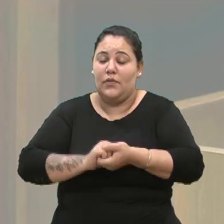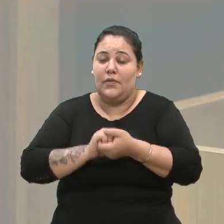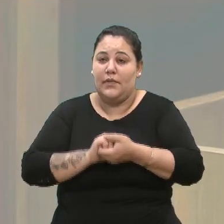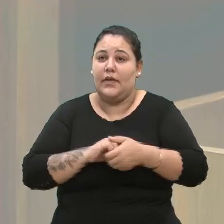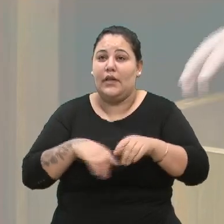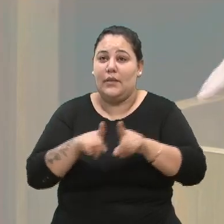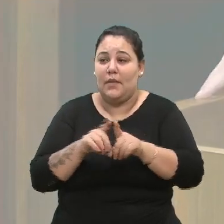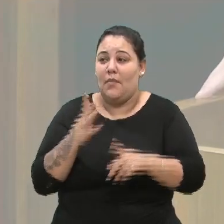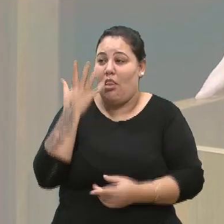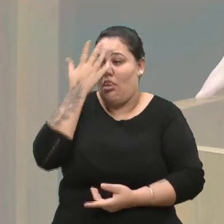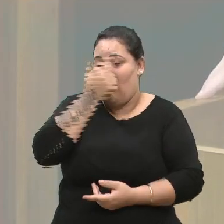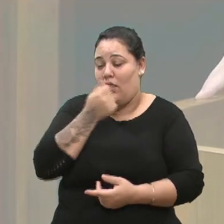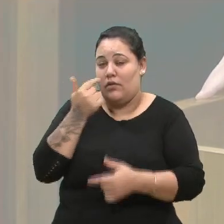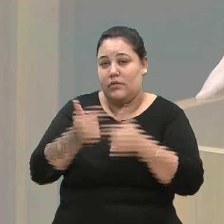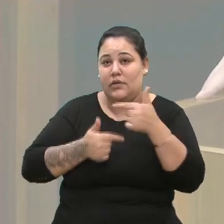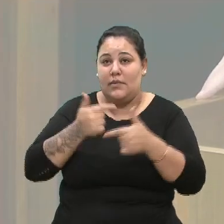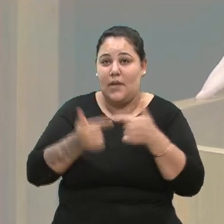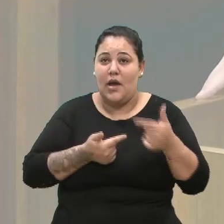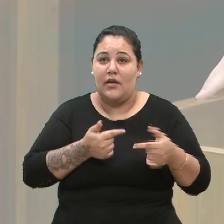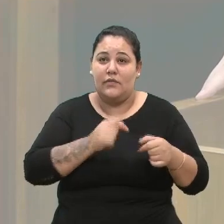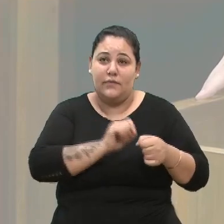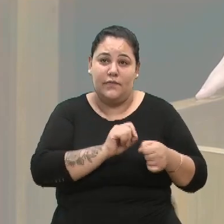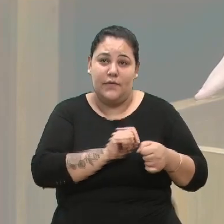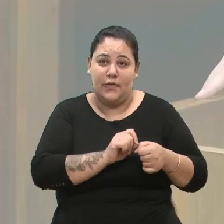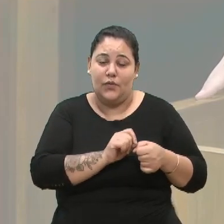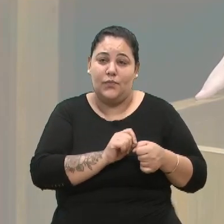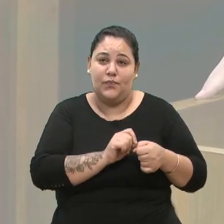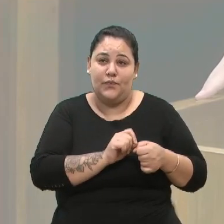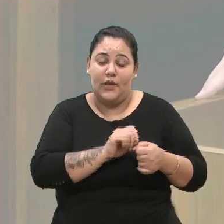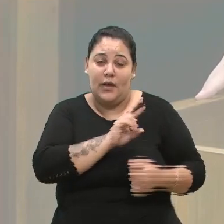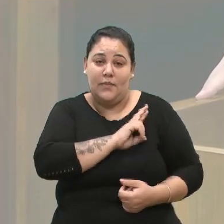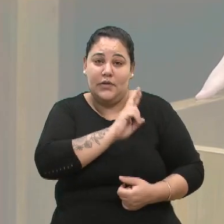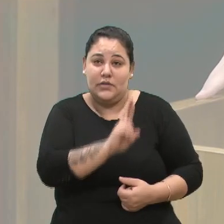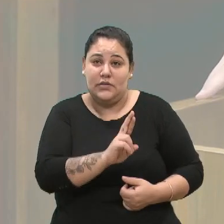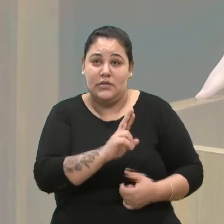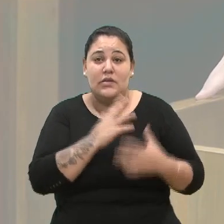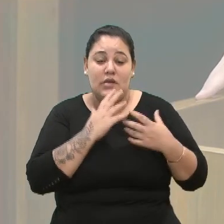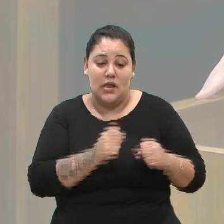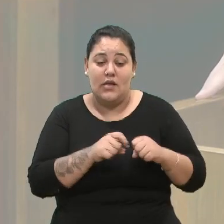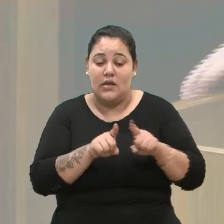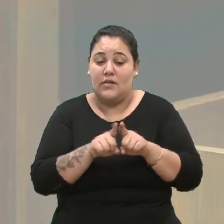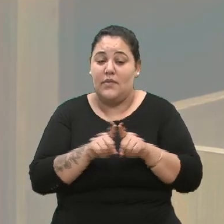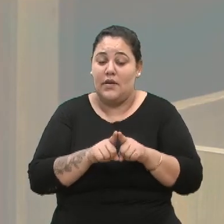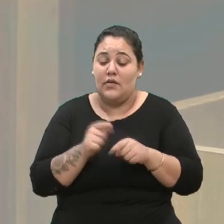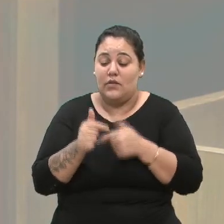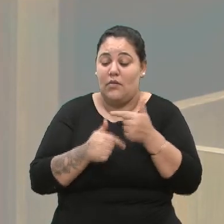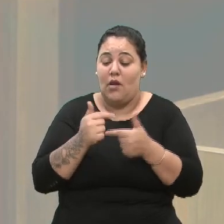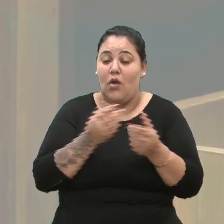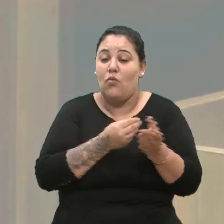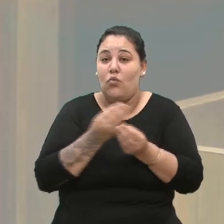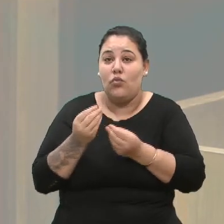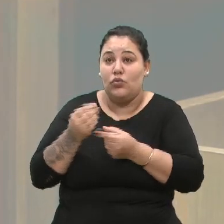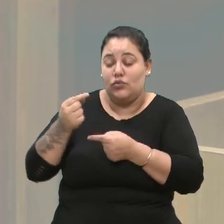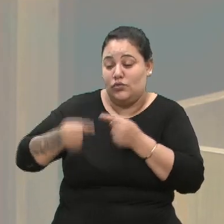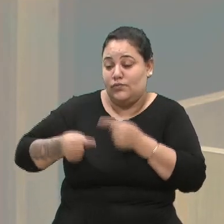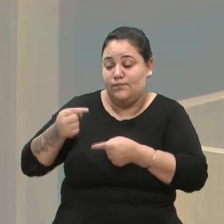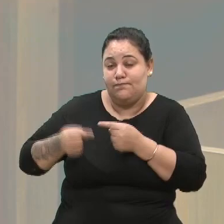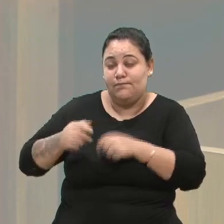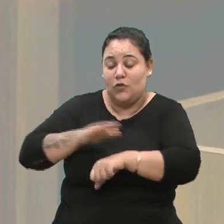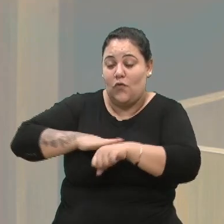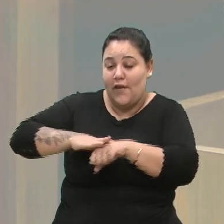belo trabalho realizado frente à secretaria, um trabalho com muito diálogo, um trabalho